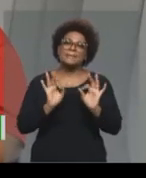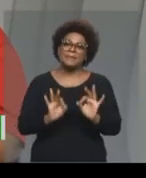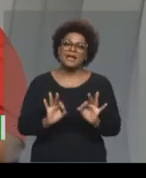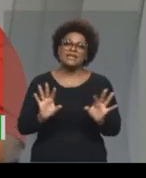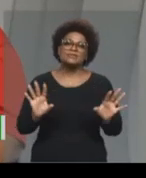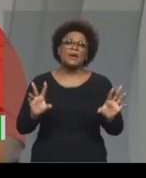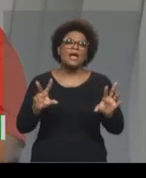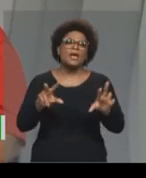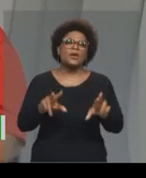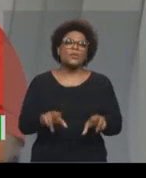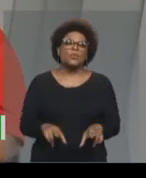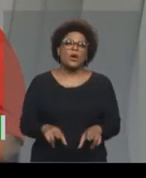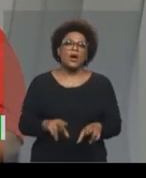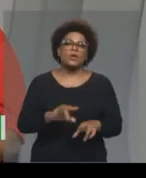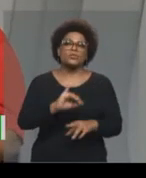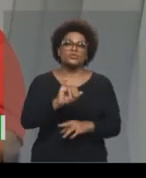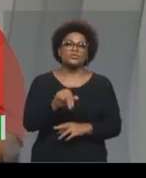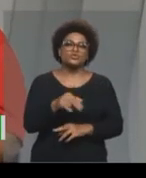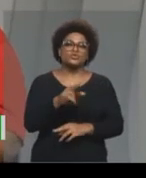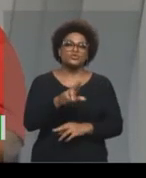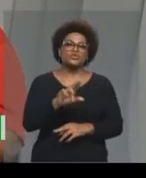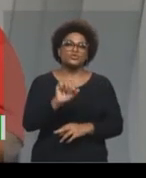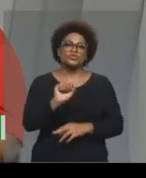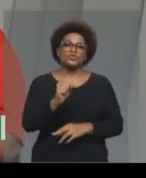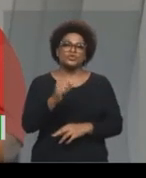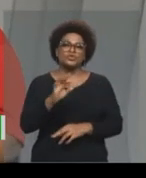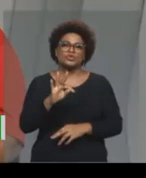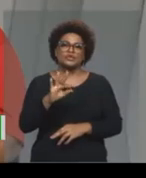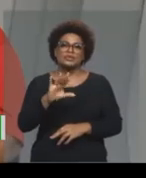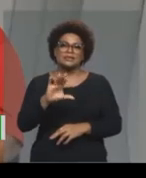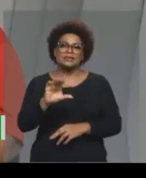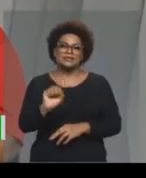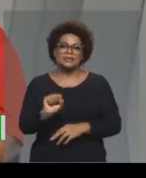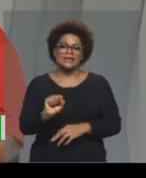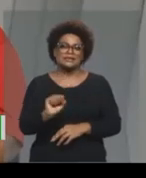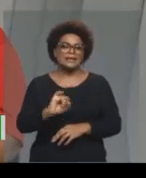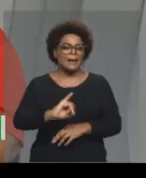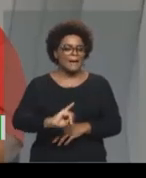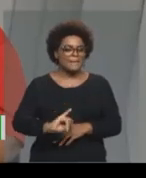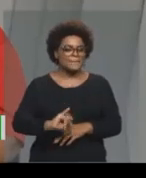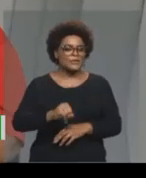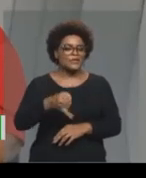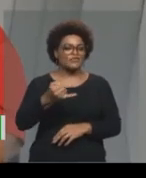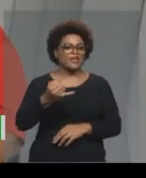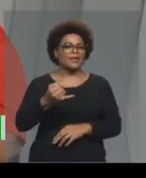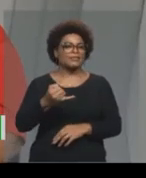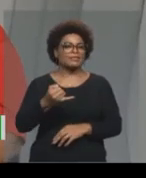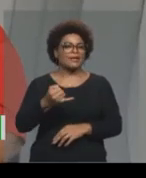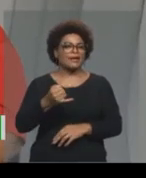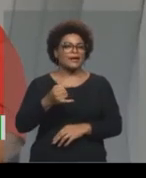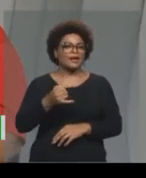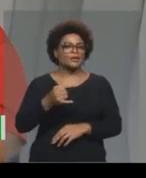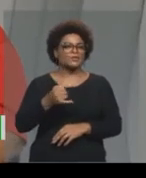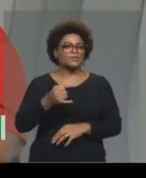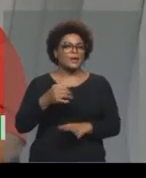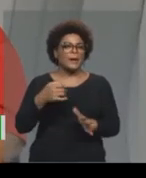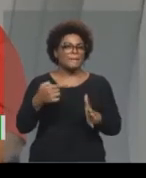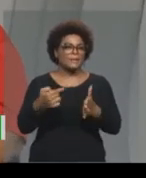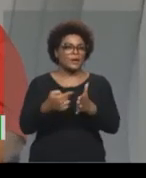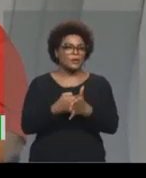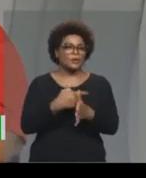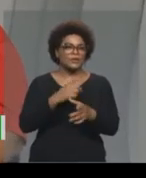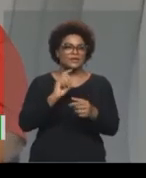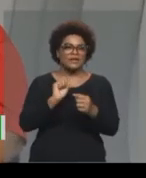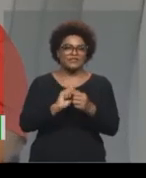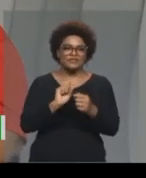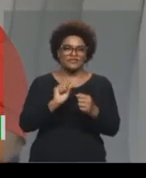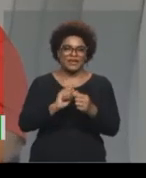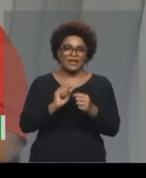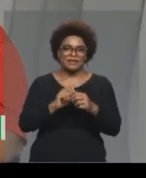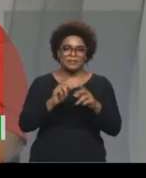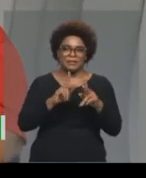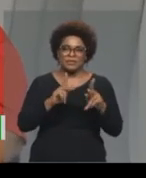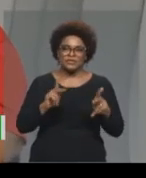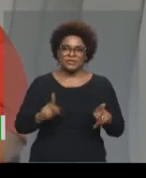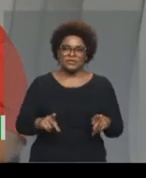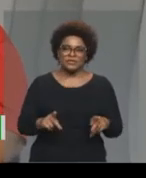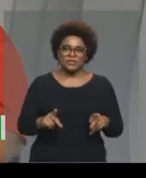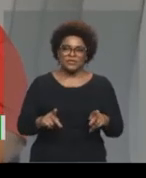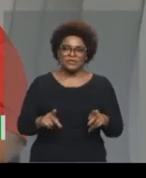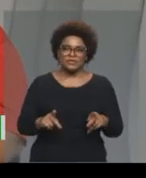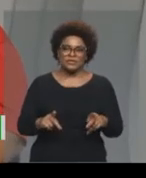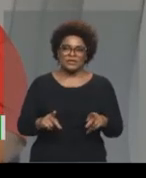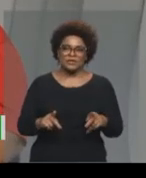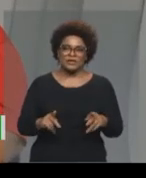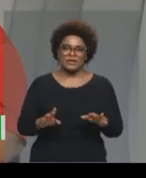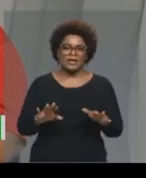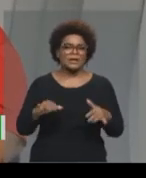Então, aproveitando o gancho, né, da última pergunta que foi feita para a professora Maria Alice, is this fair? Eu pergunto, né? Será